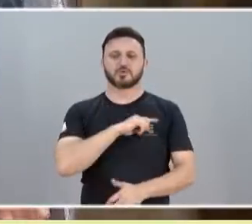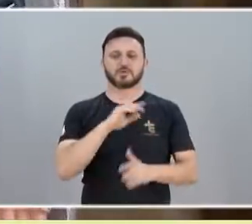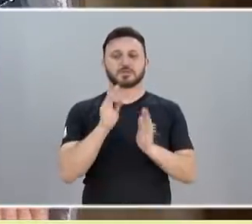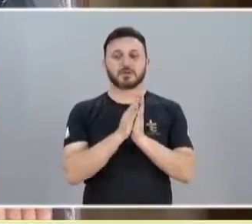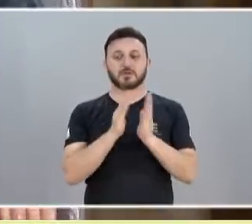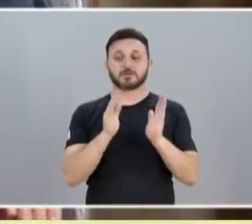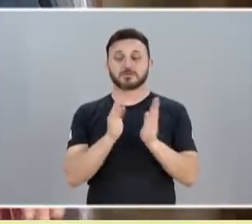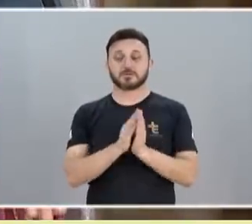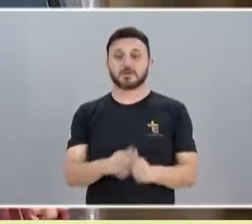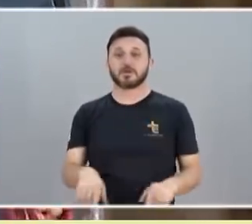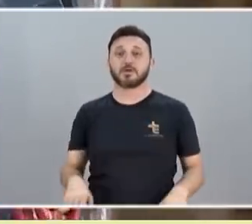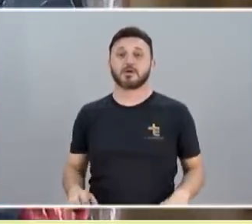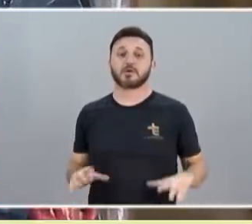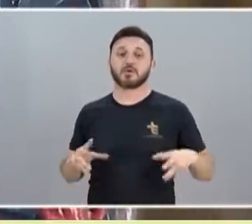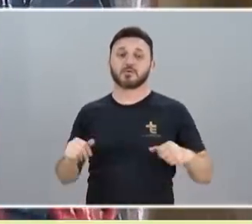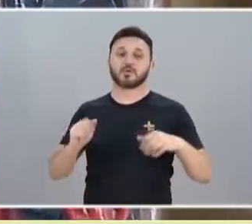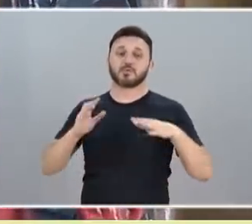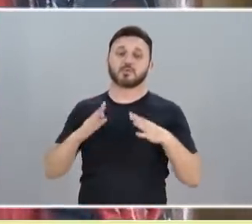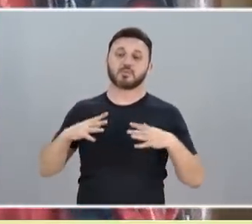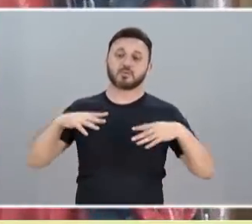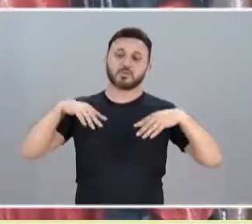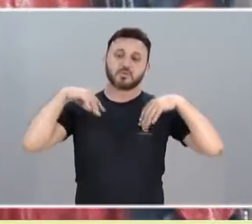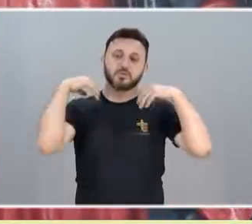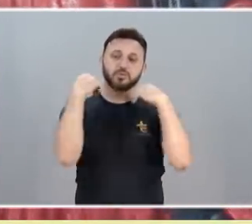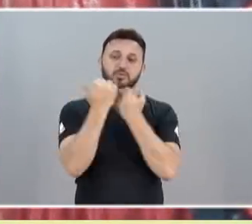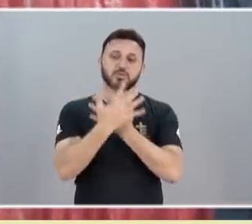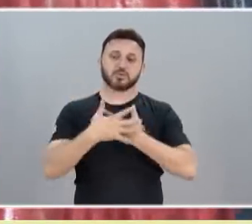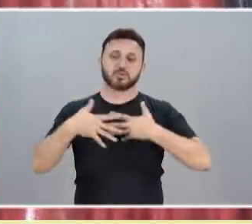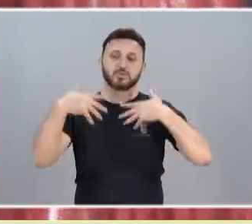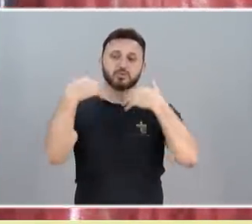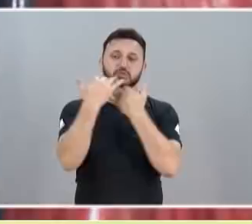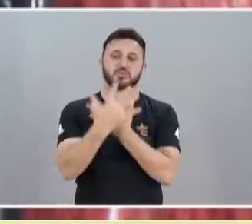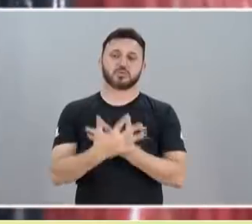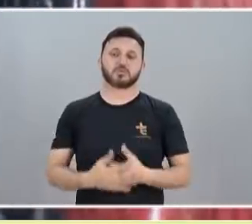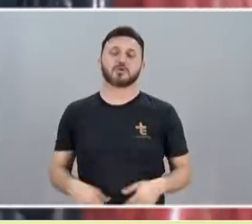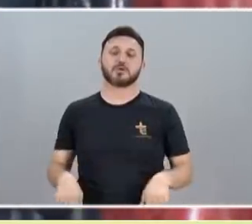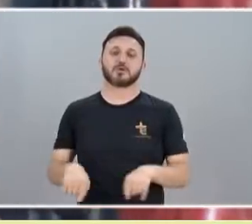anjos pra louvar, juntem os santos pra